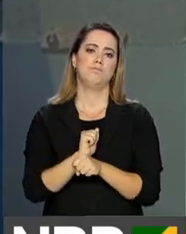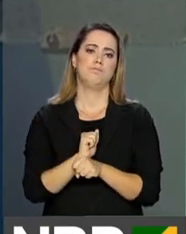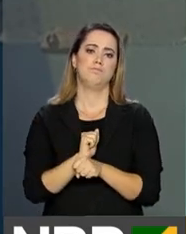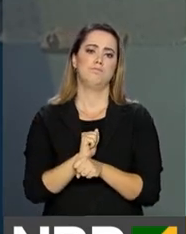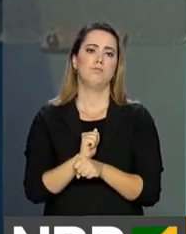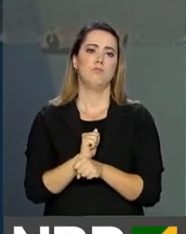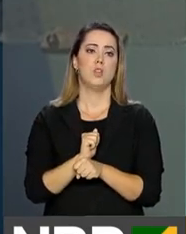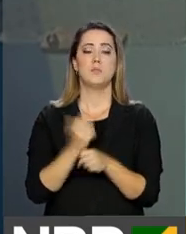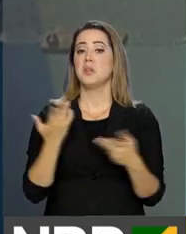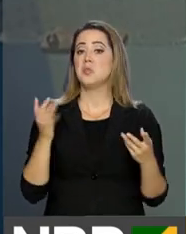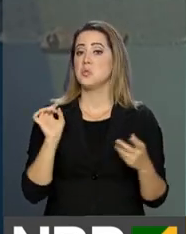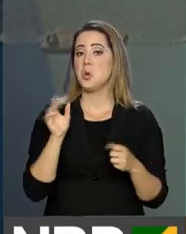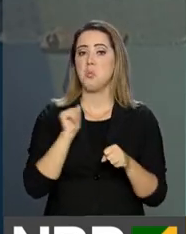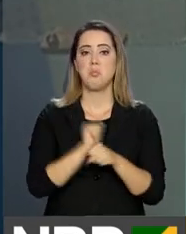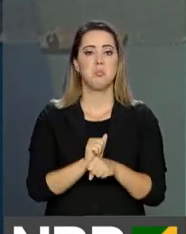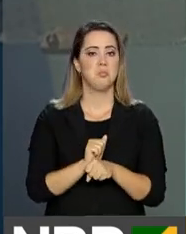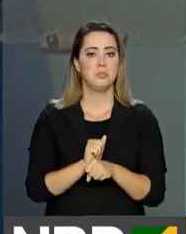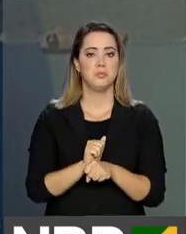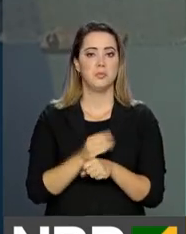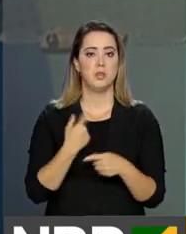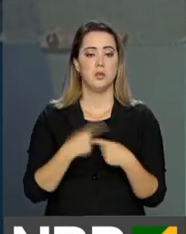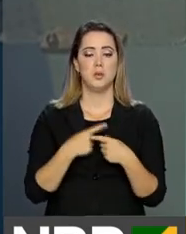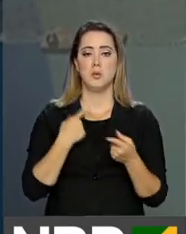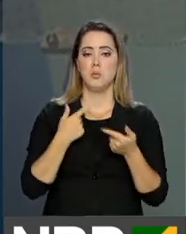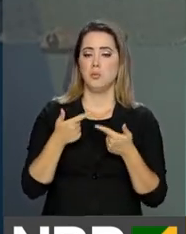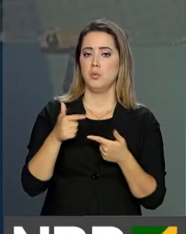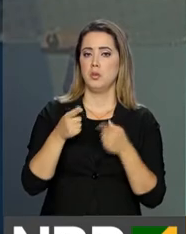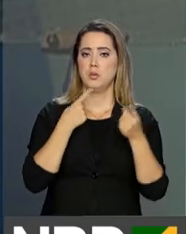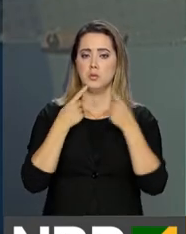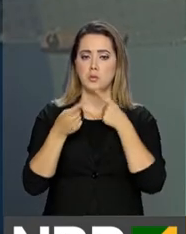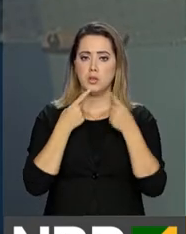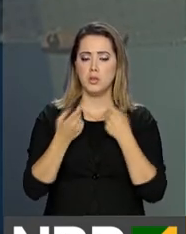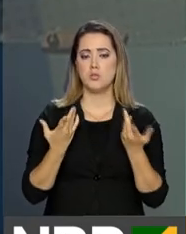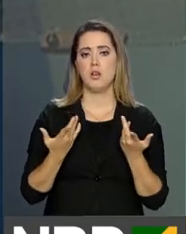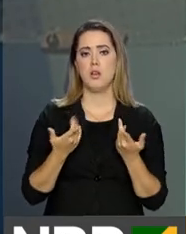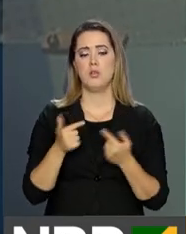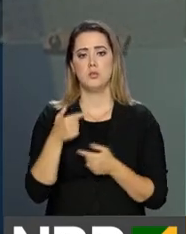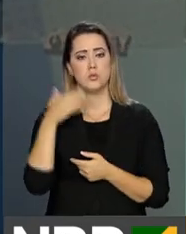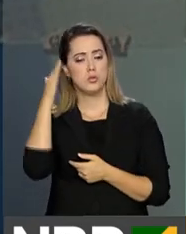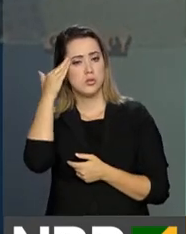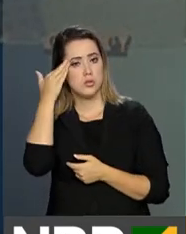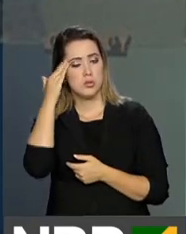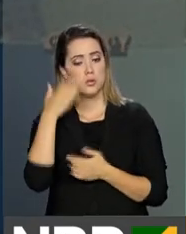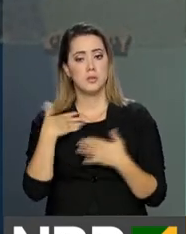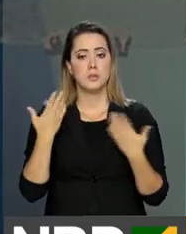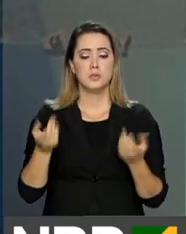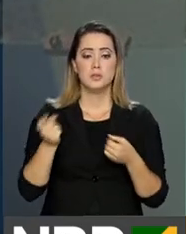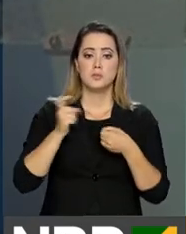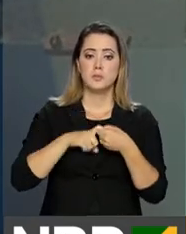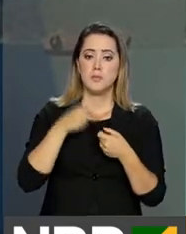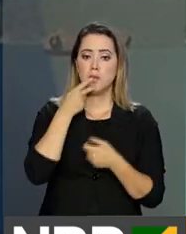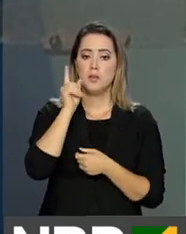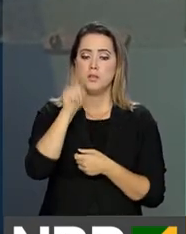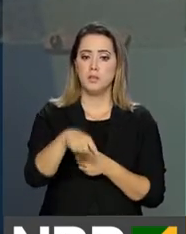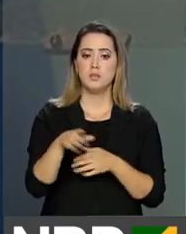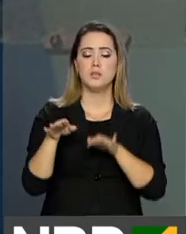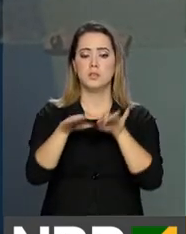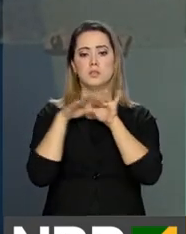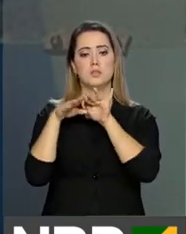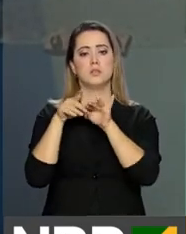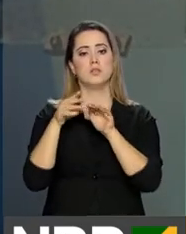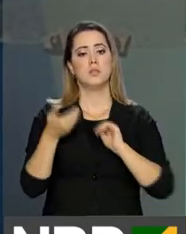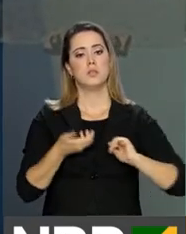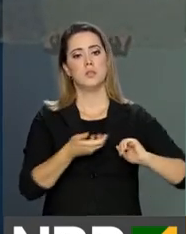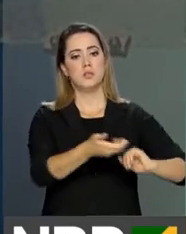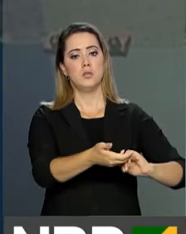encaminhamento por falta de diálogo e de entendimento. E por isso que eu volto a dizer, né, que na democracia o Congresso